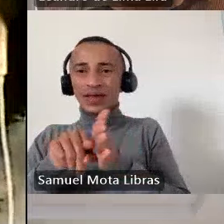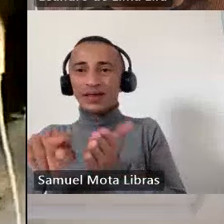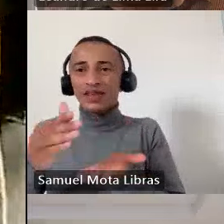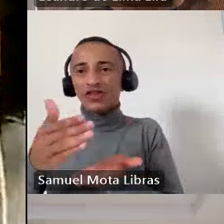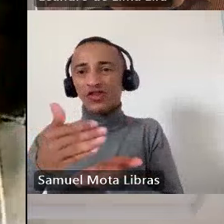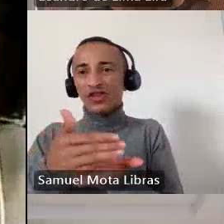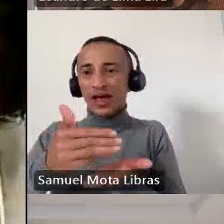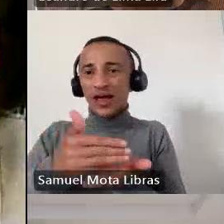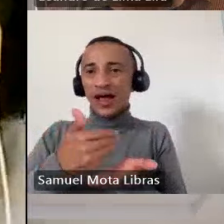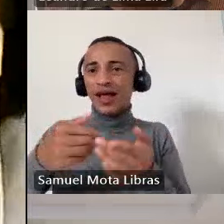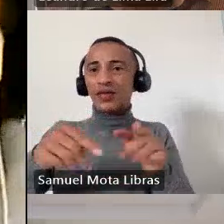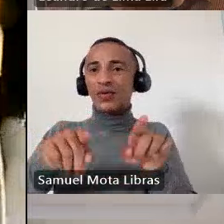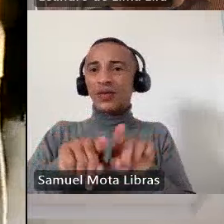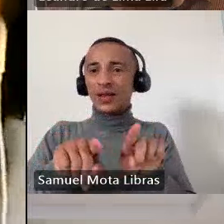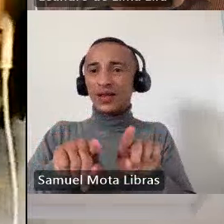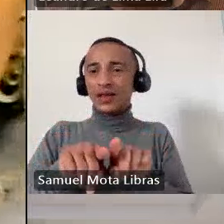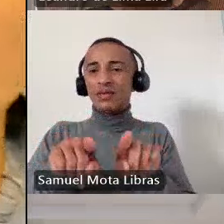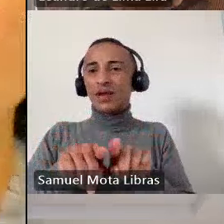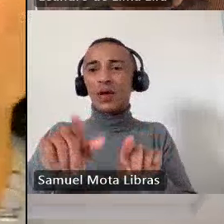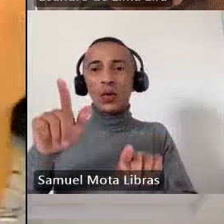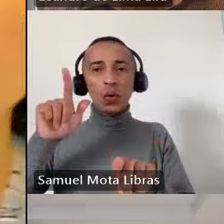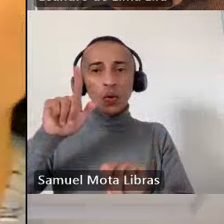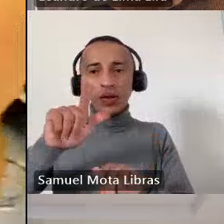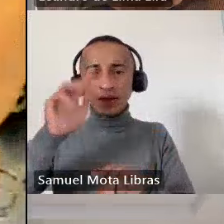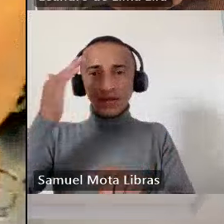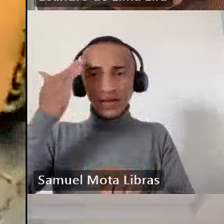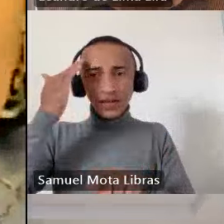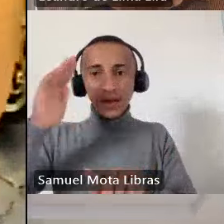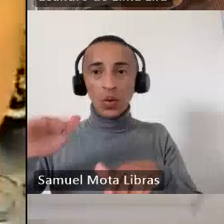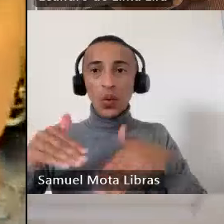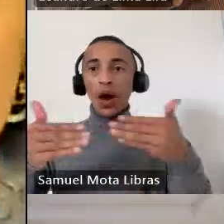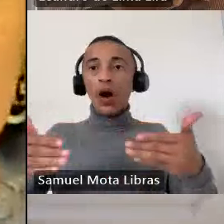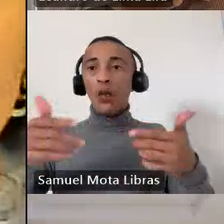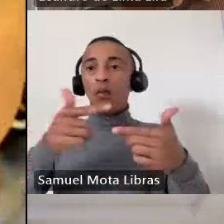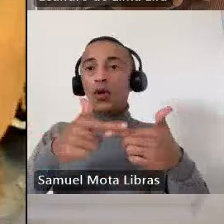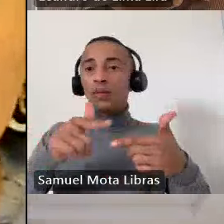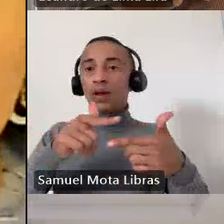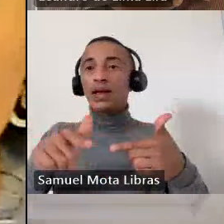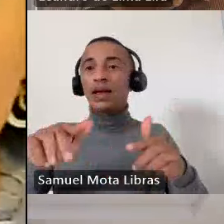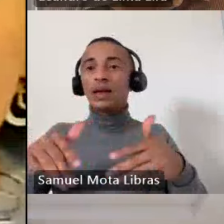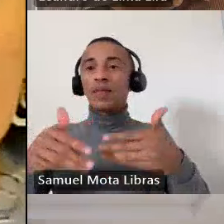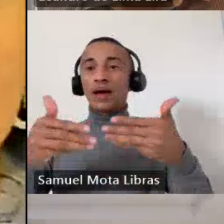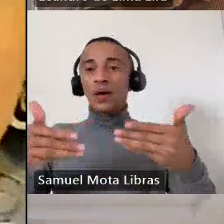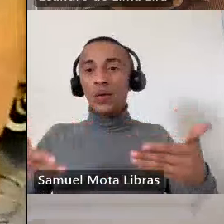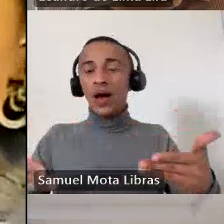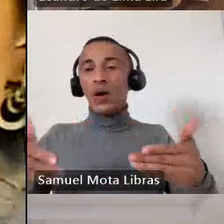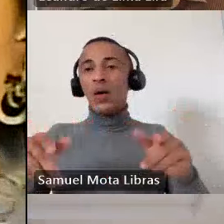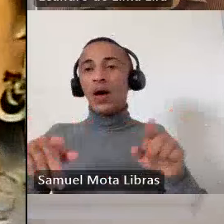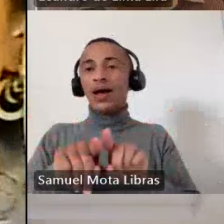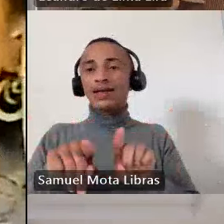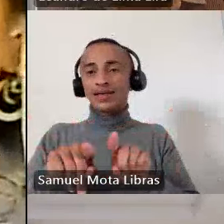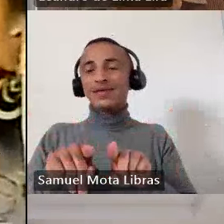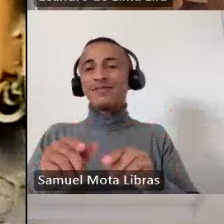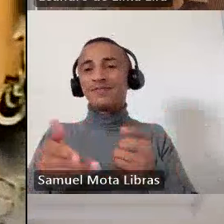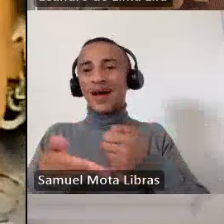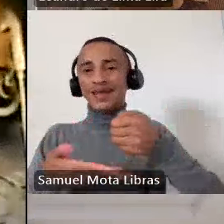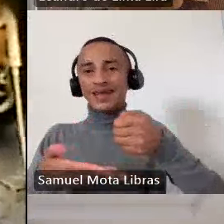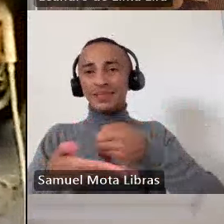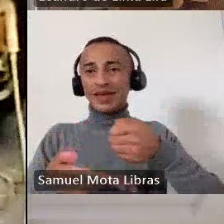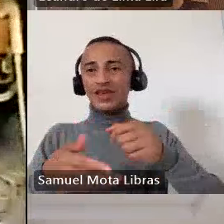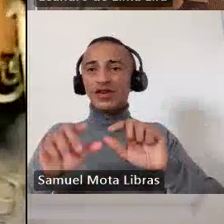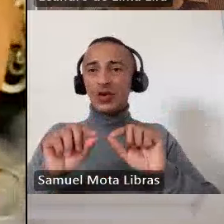tem para compre Ender qual que é aquele problema Qual que é a realidade Qual que é a ação que você tem que ter é basicamente evidência é é